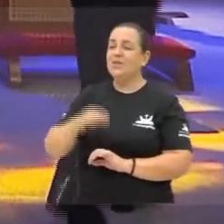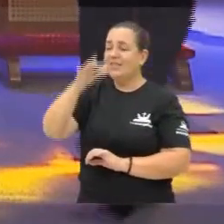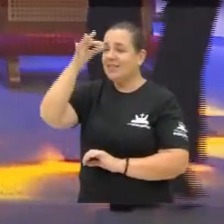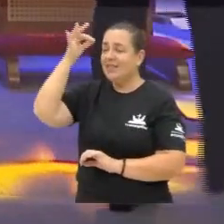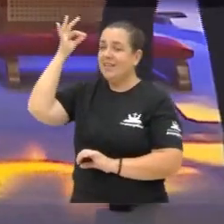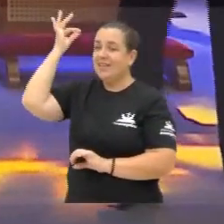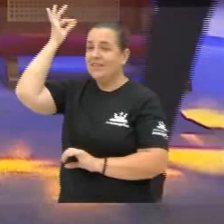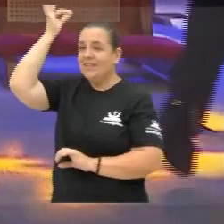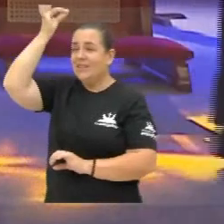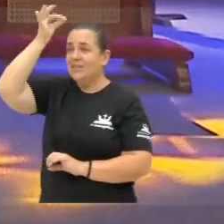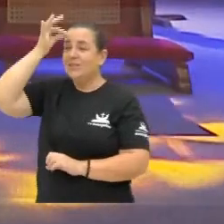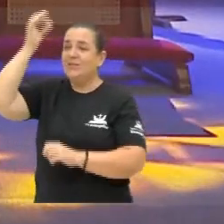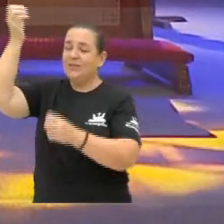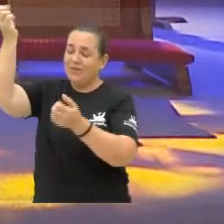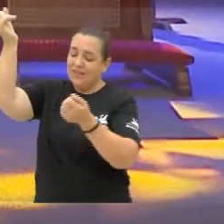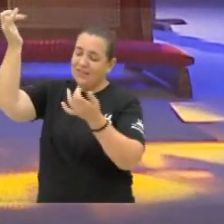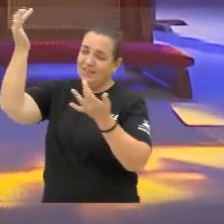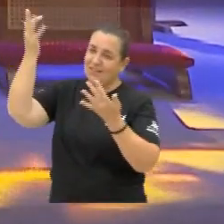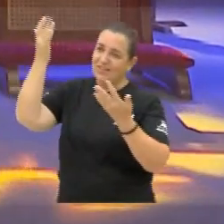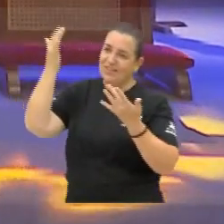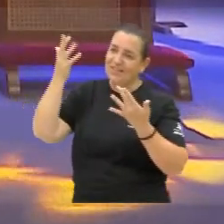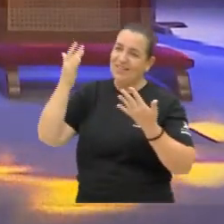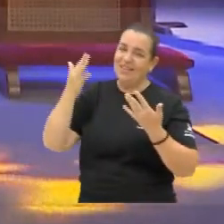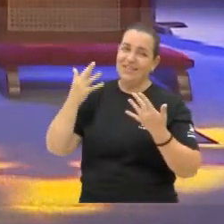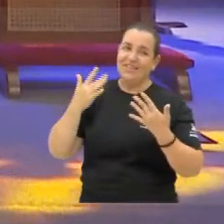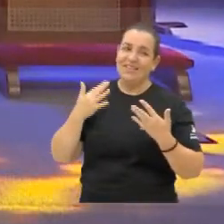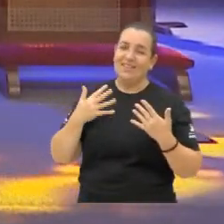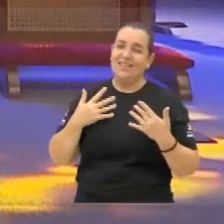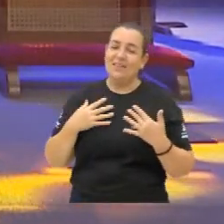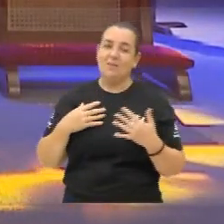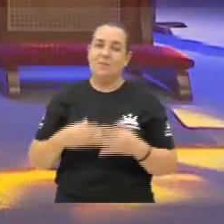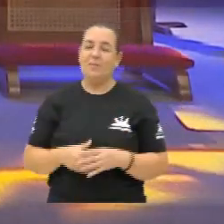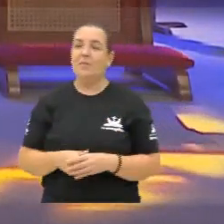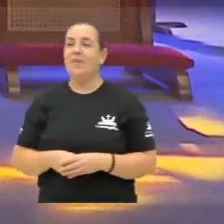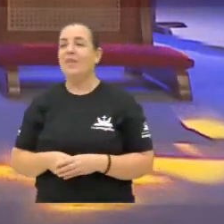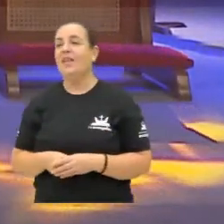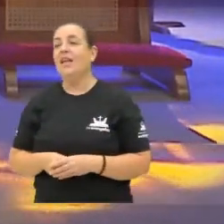Espírito Santo, vinde,